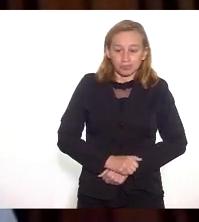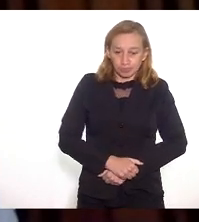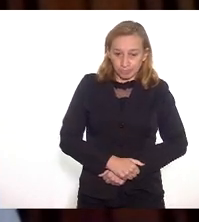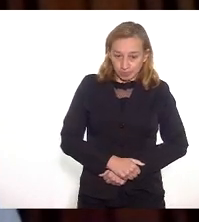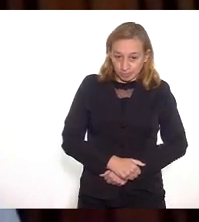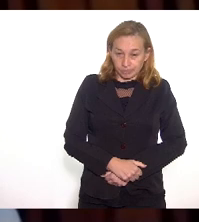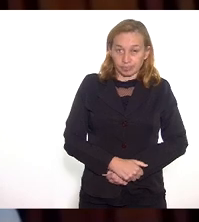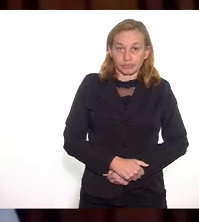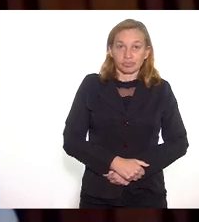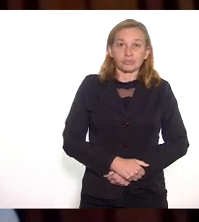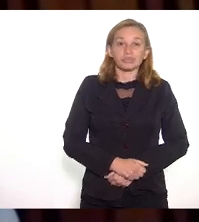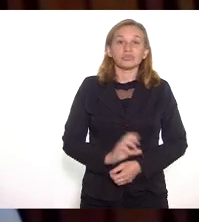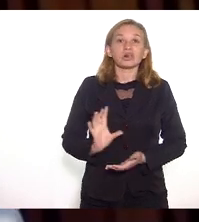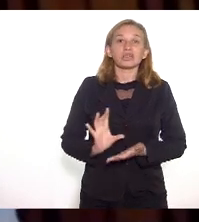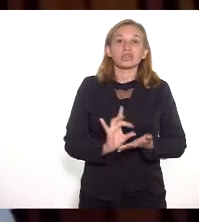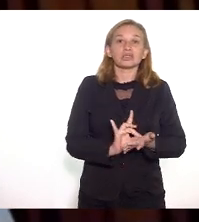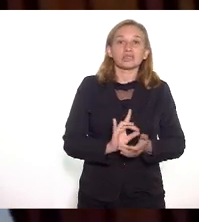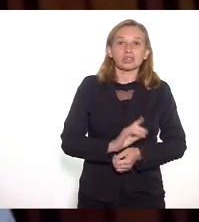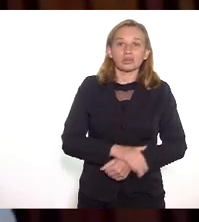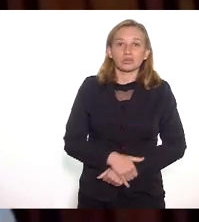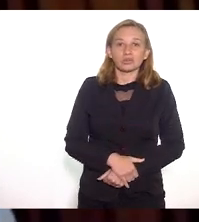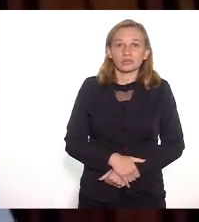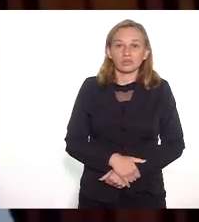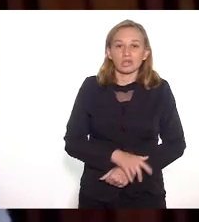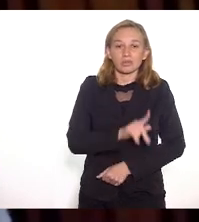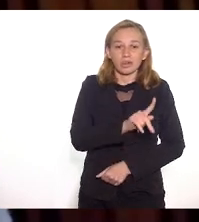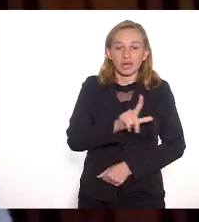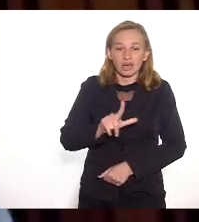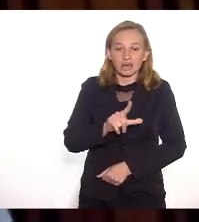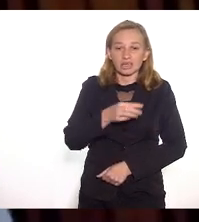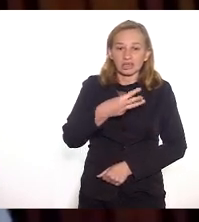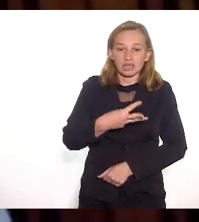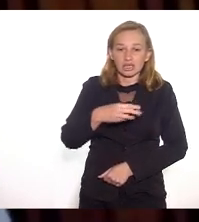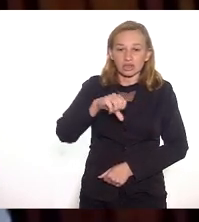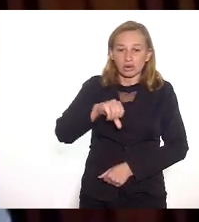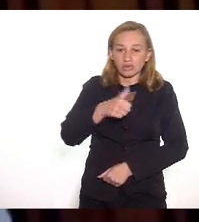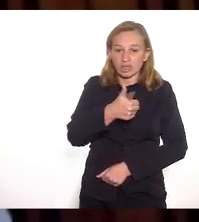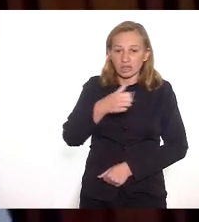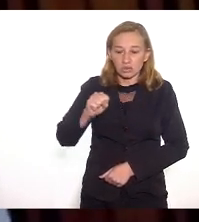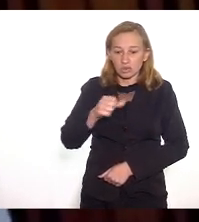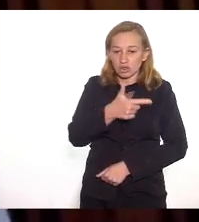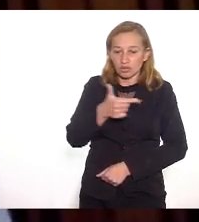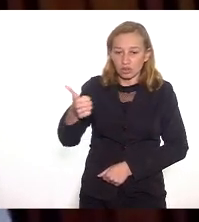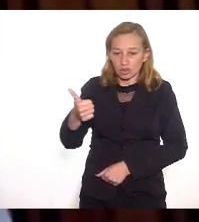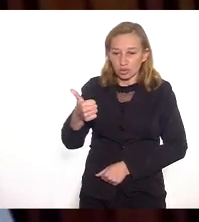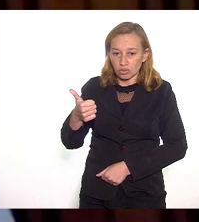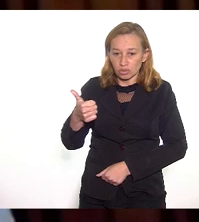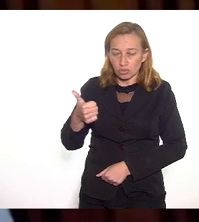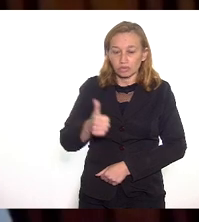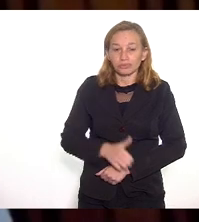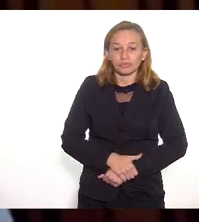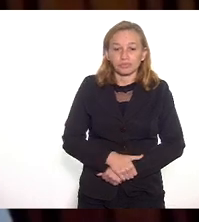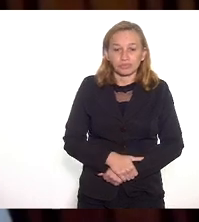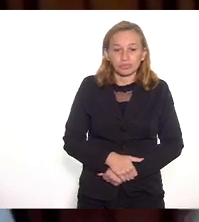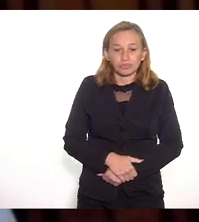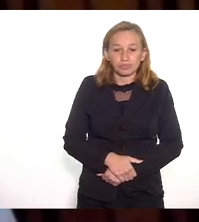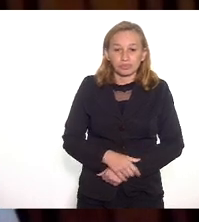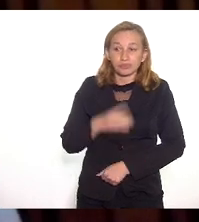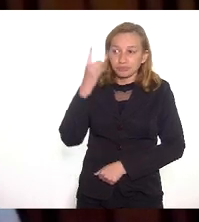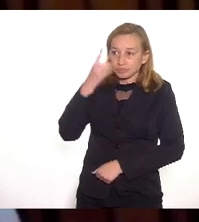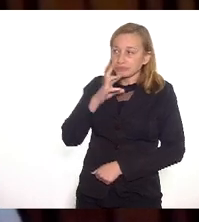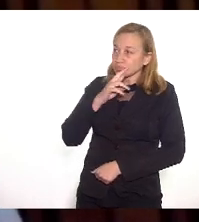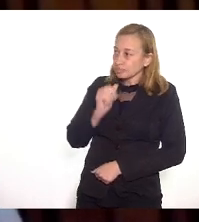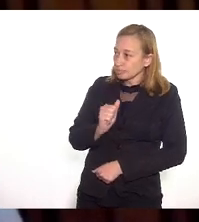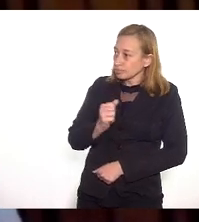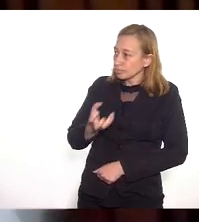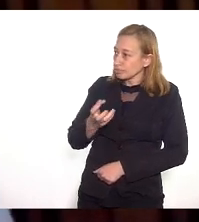o parecer é pela anexação ao PL 3918 de 21. Não sei se o deputado Rodrigo Amorim